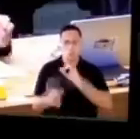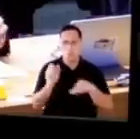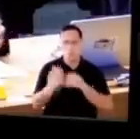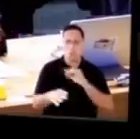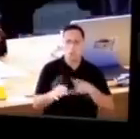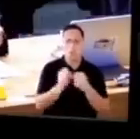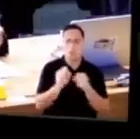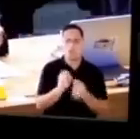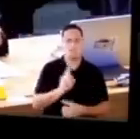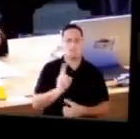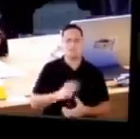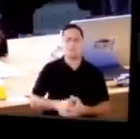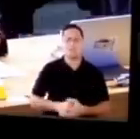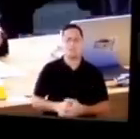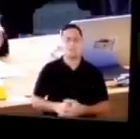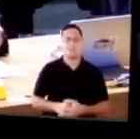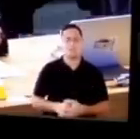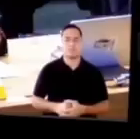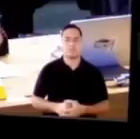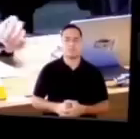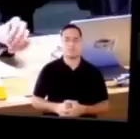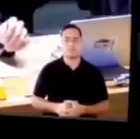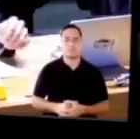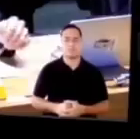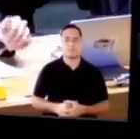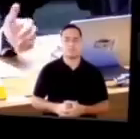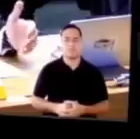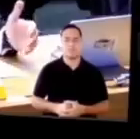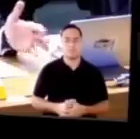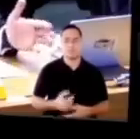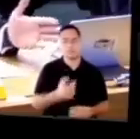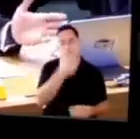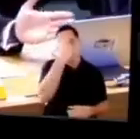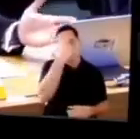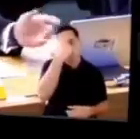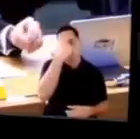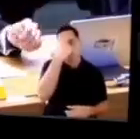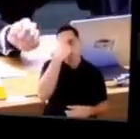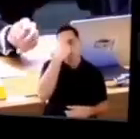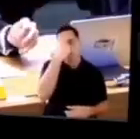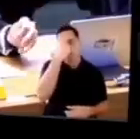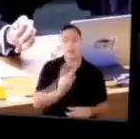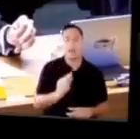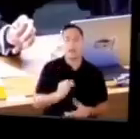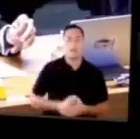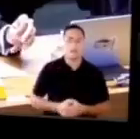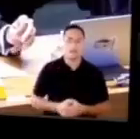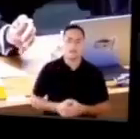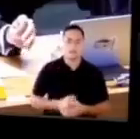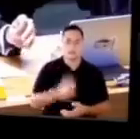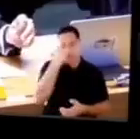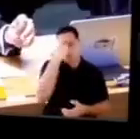em destrói a mentalidade da destruição é a mentalidade revolucionária que a mentalidade da Extrema esquerda exato